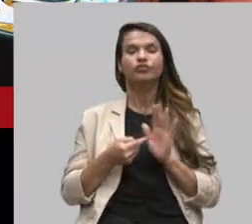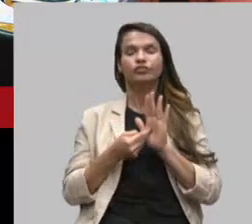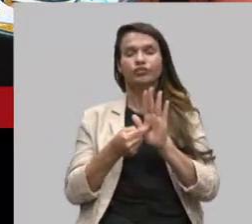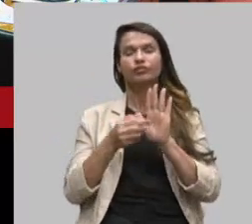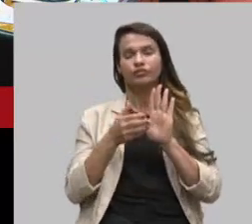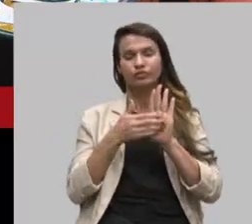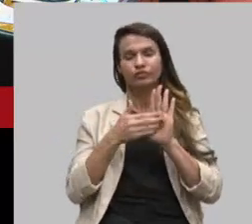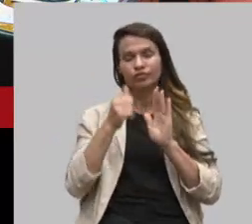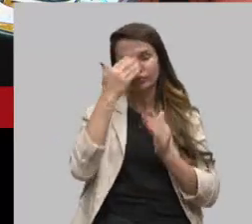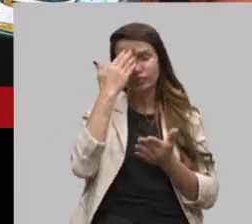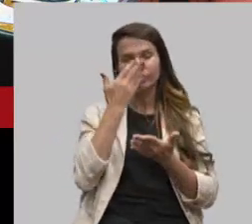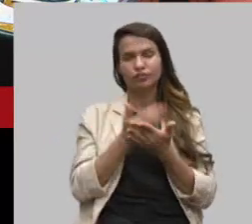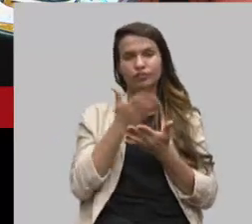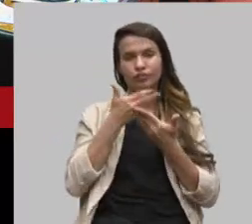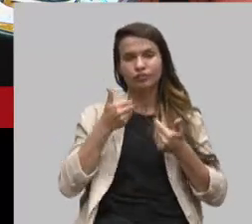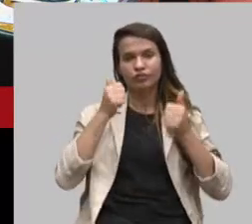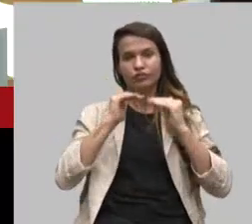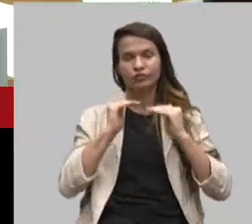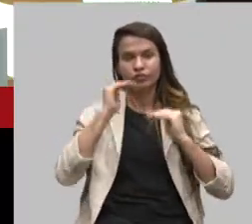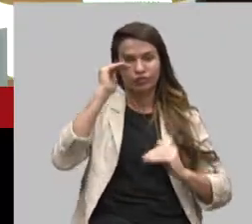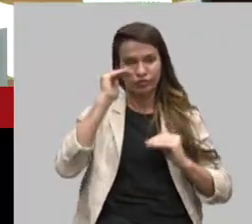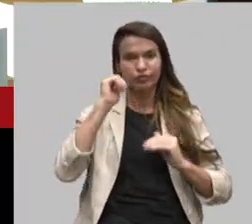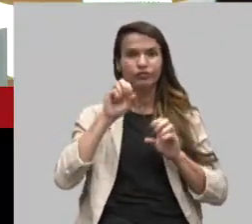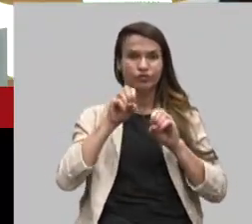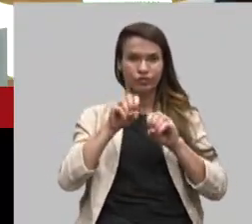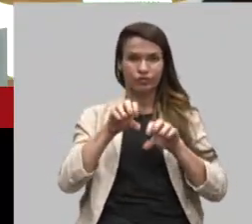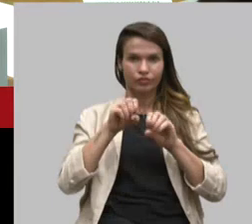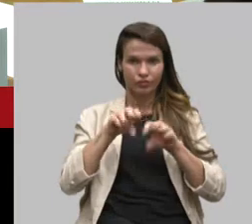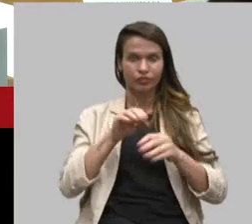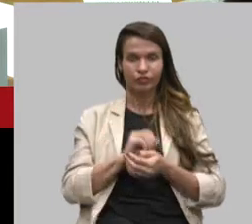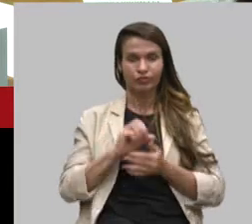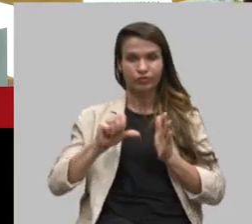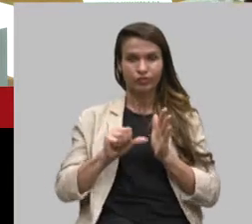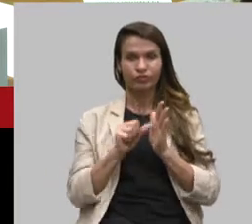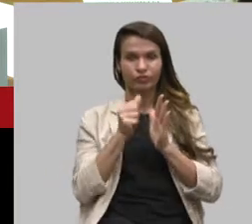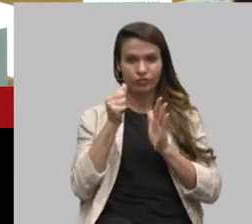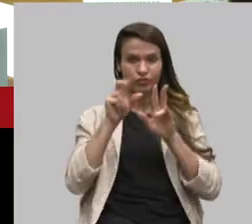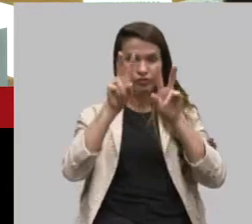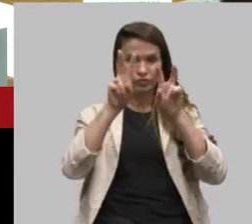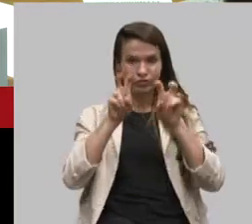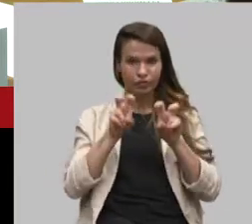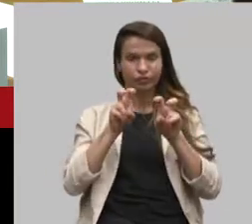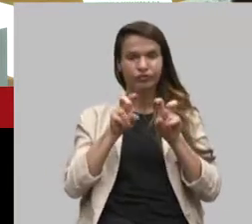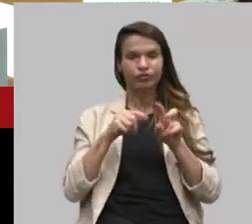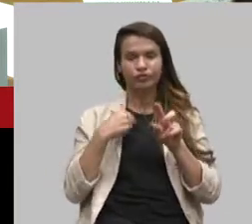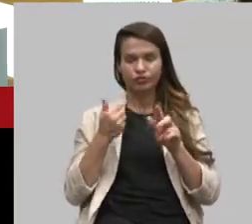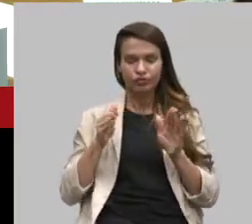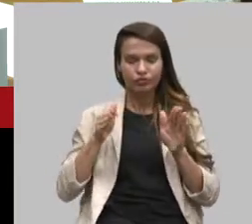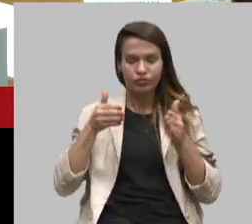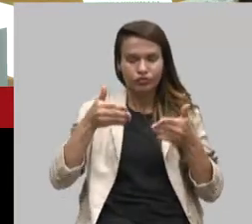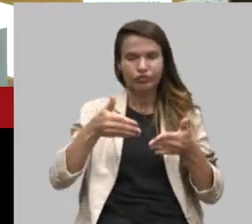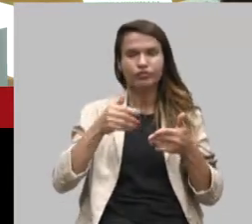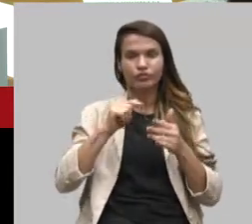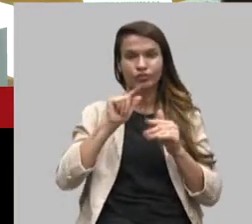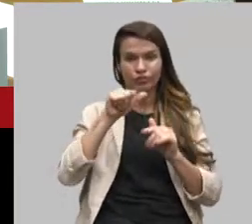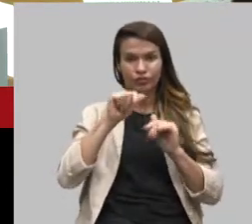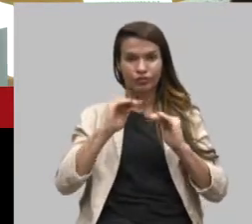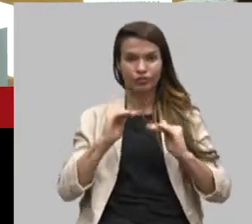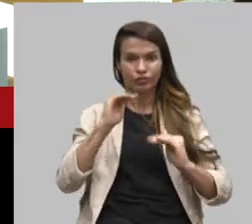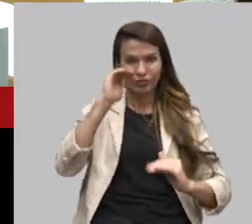vai melhorar muita desigualdade Educacional primeiro o tema que a gente tá trabalhando é desigualdade